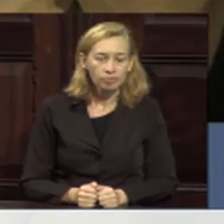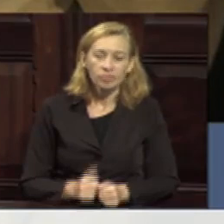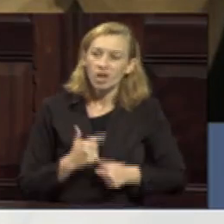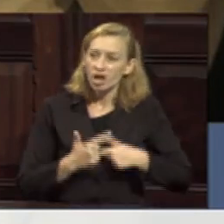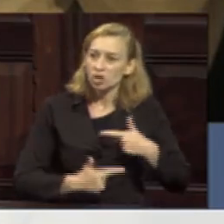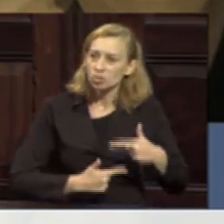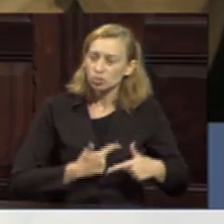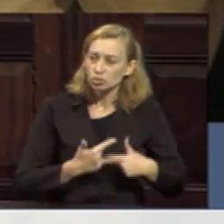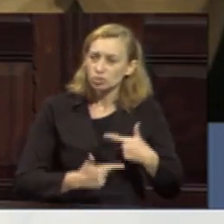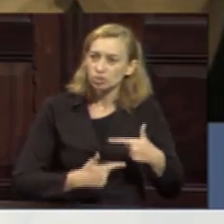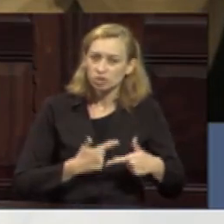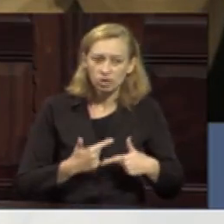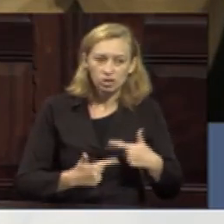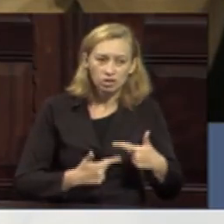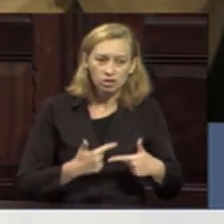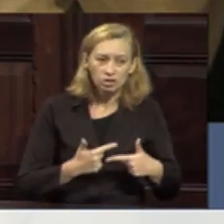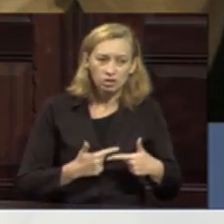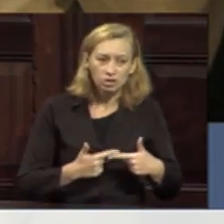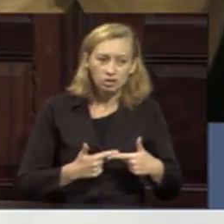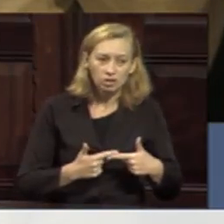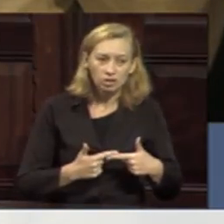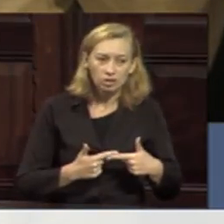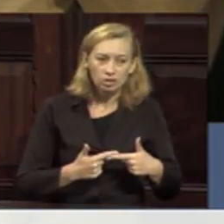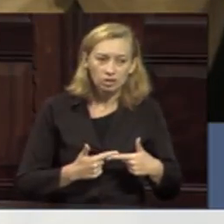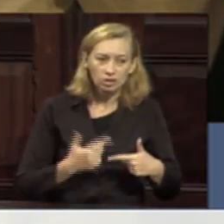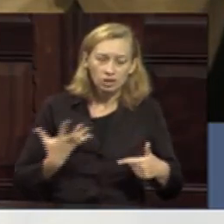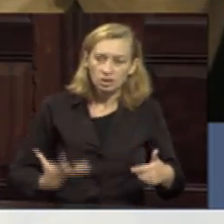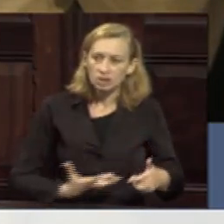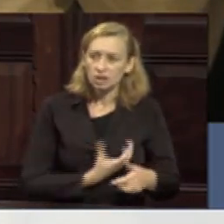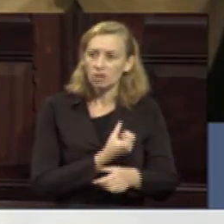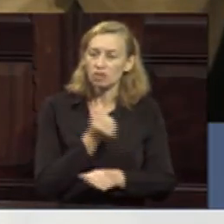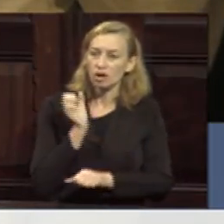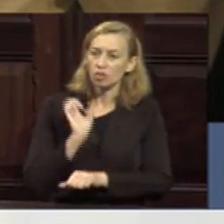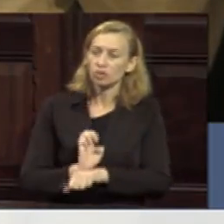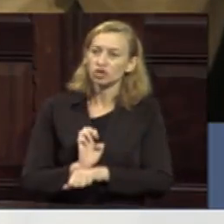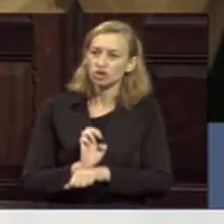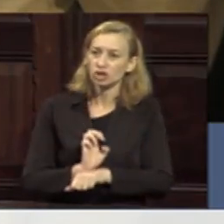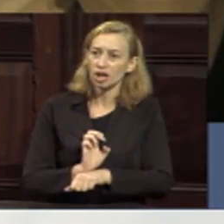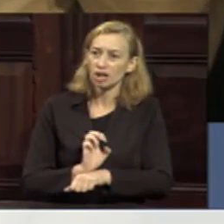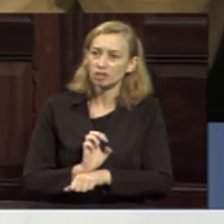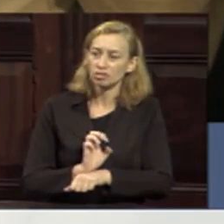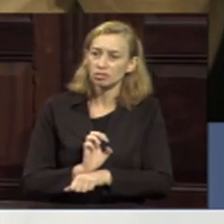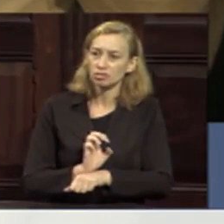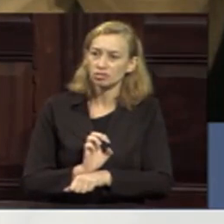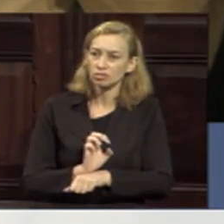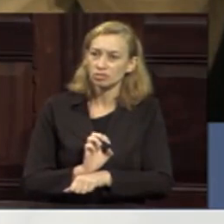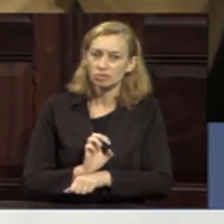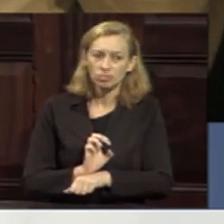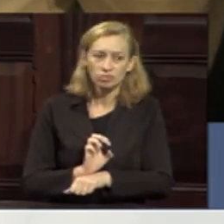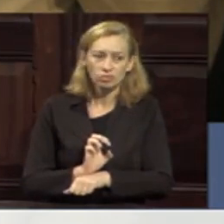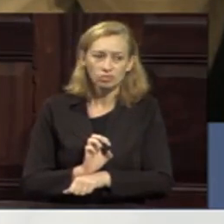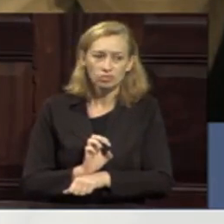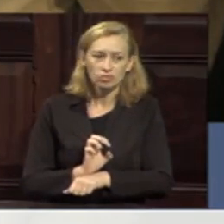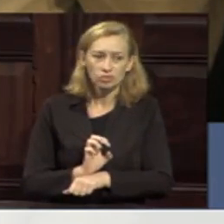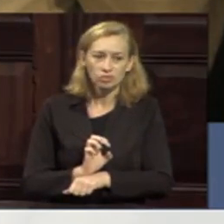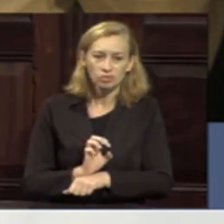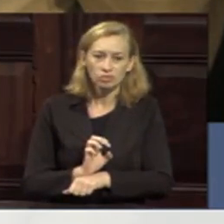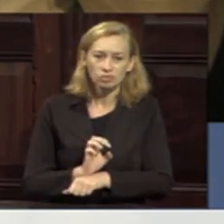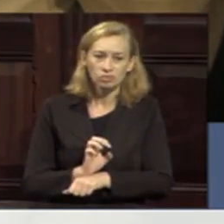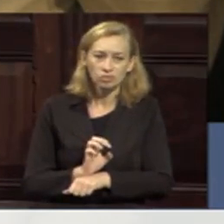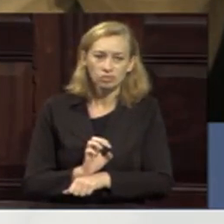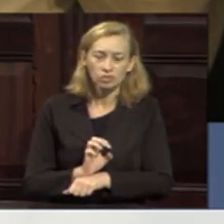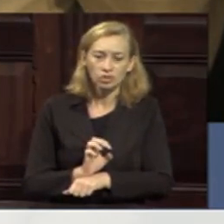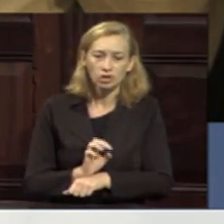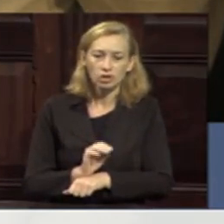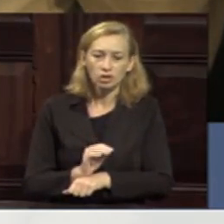luta para resgatar o Estado de Direito que foi quebrado com esse assassinato. Vossa Excelência, por